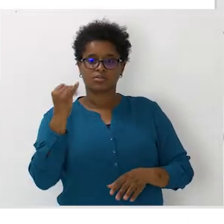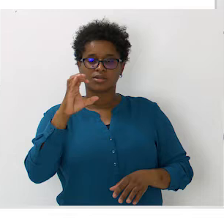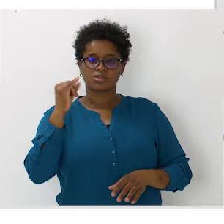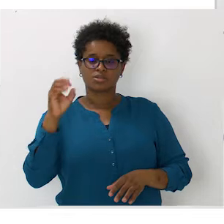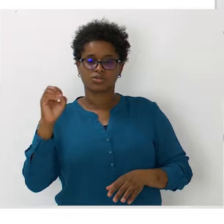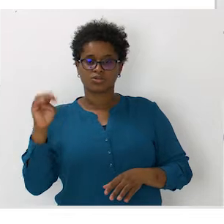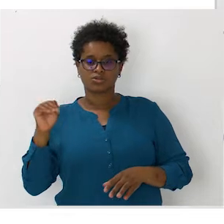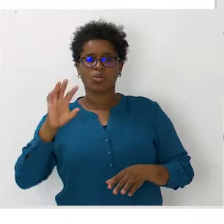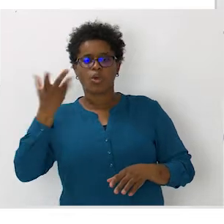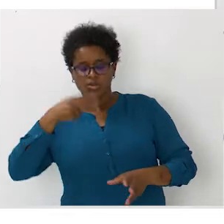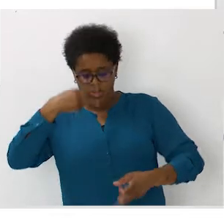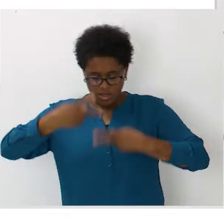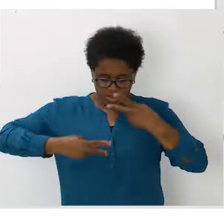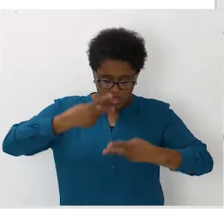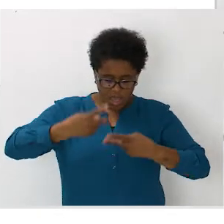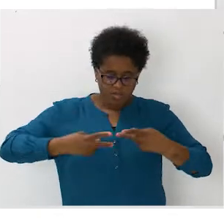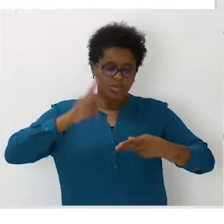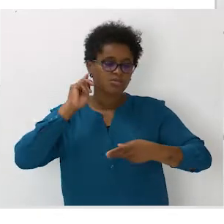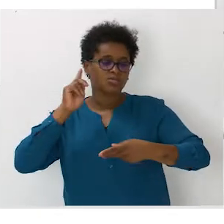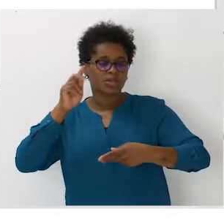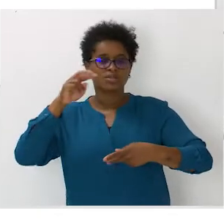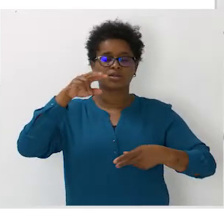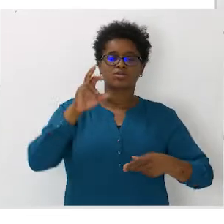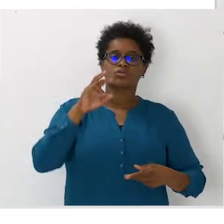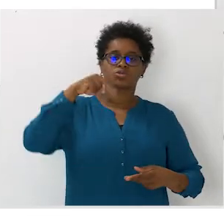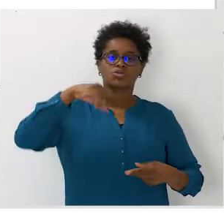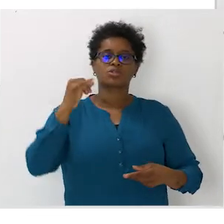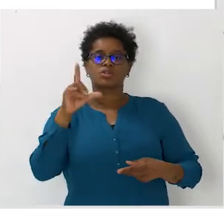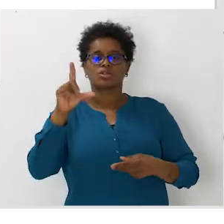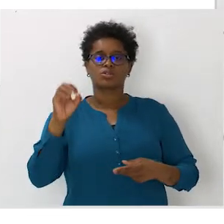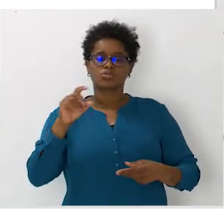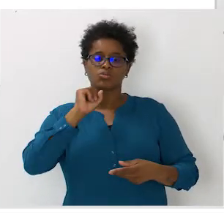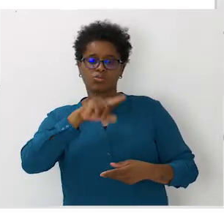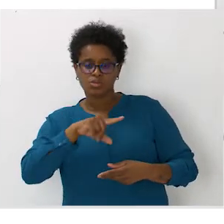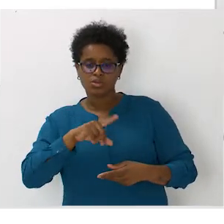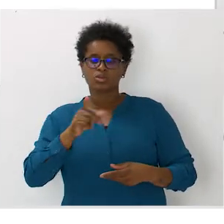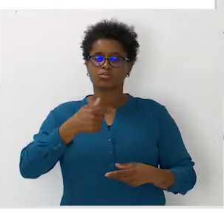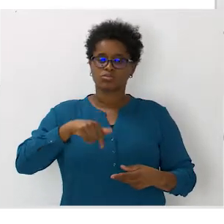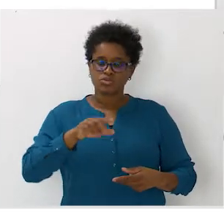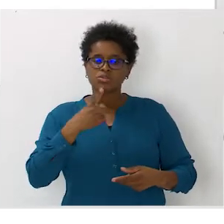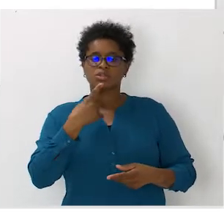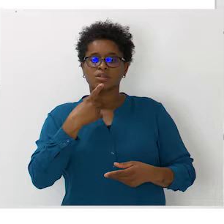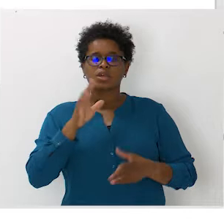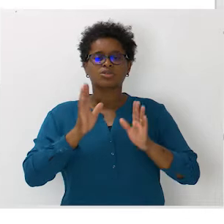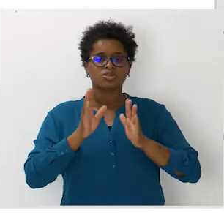ao analisarmos as importâncias do Rio Nilo, podemos compreender